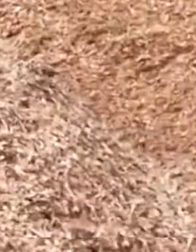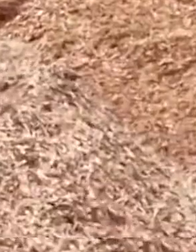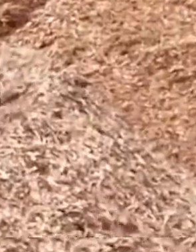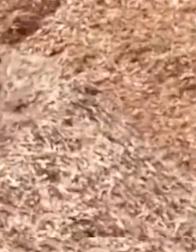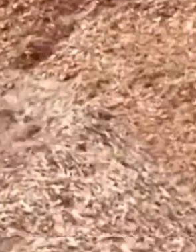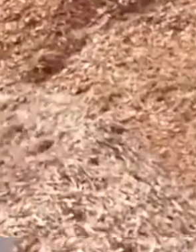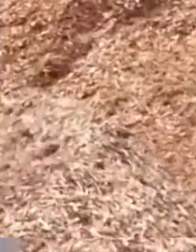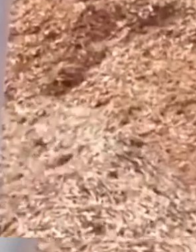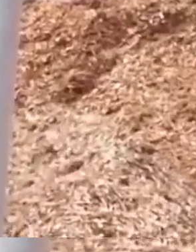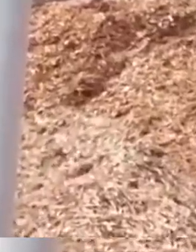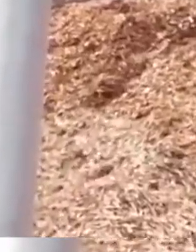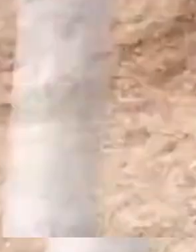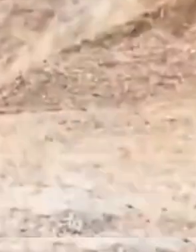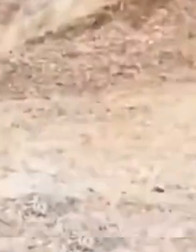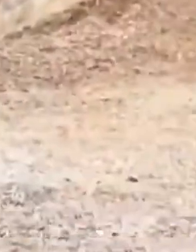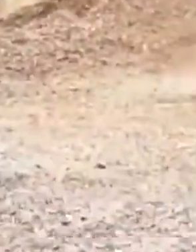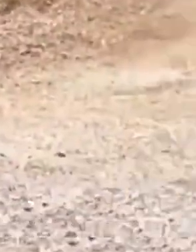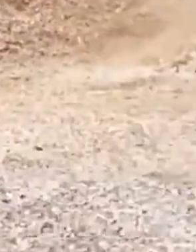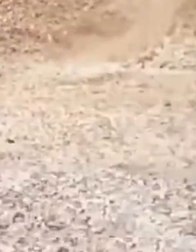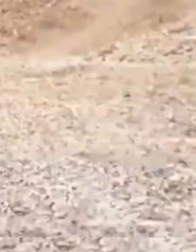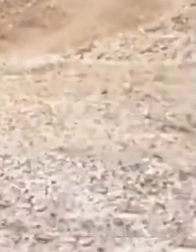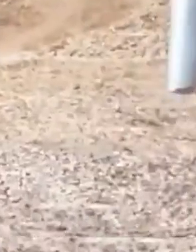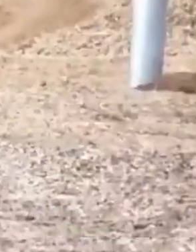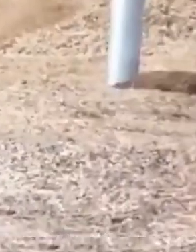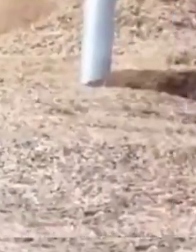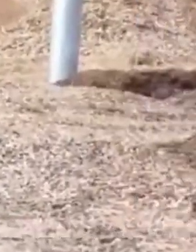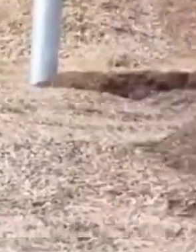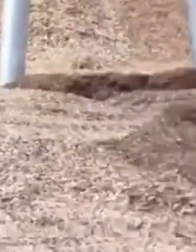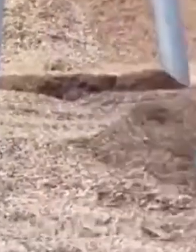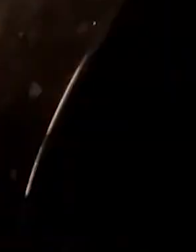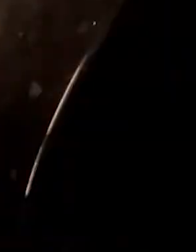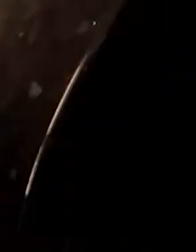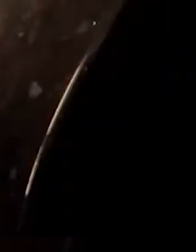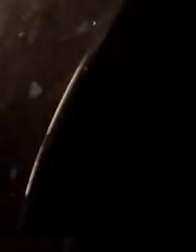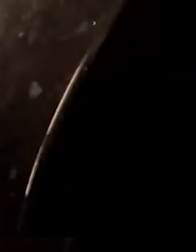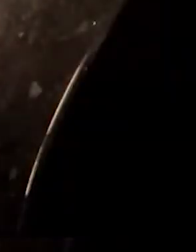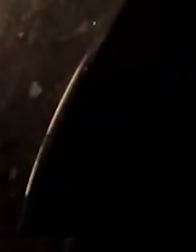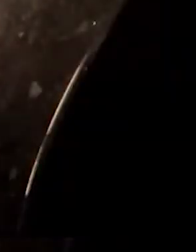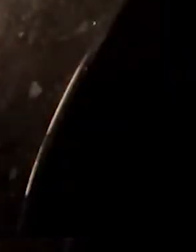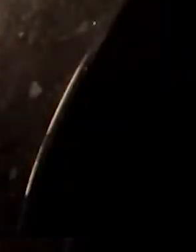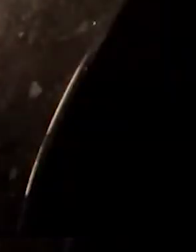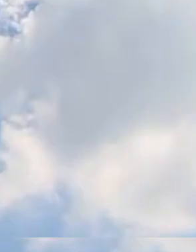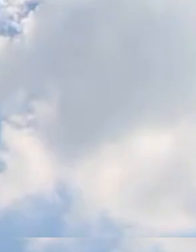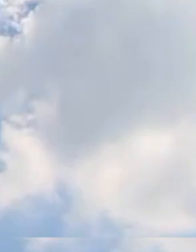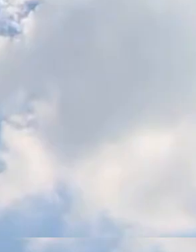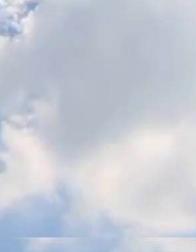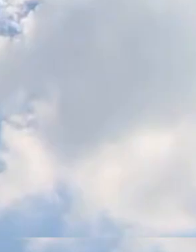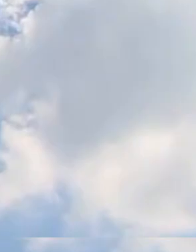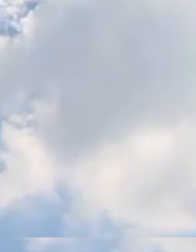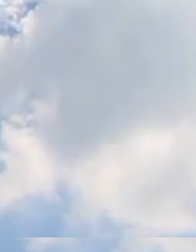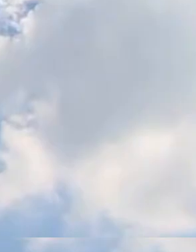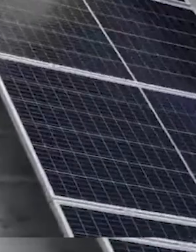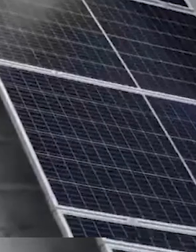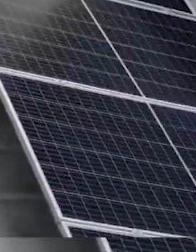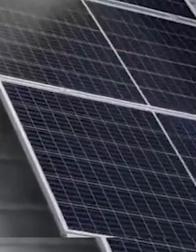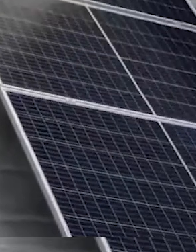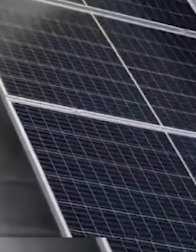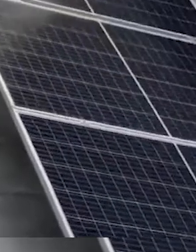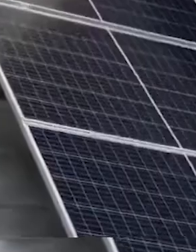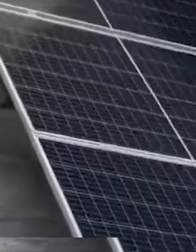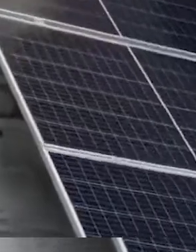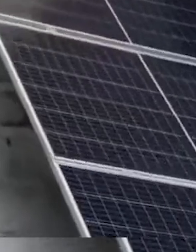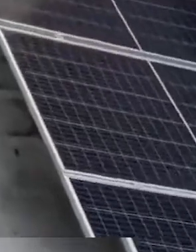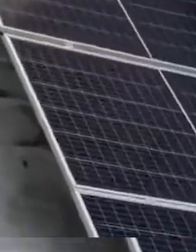maremotriz e de biomassa são alguns exemplos. A pesquisa por fontes de energia renovável tem